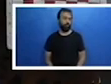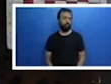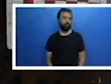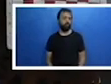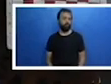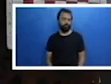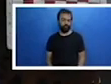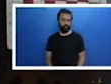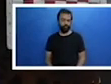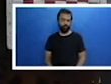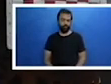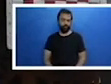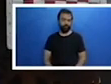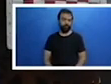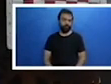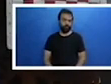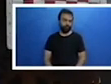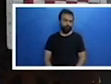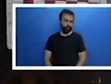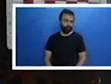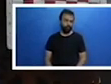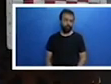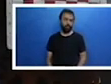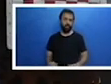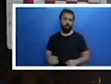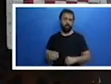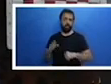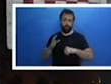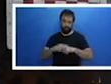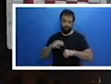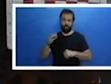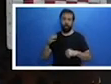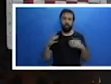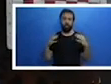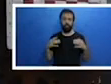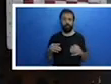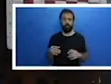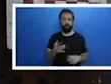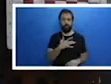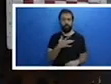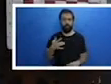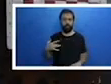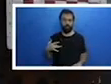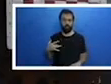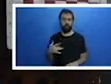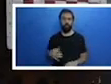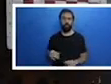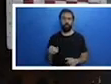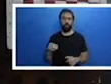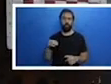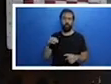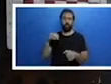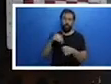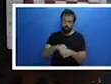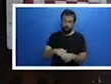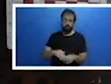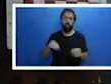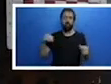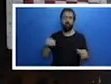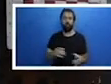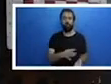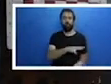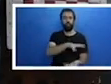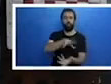Então, essa capacitação, tanto do corpo como da nossa mente, isso está inerente em todos os esportes, é presente em todos os